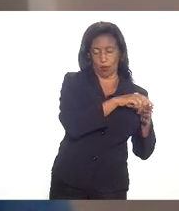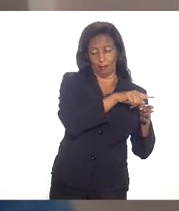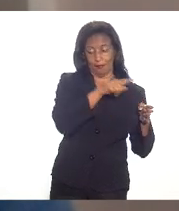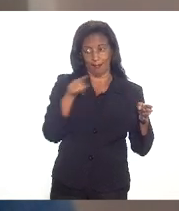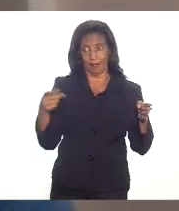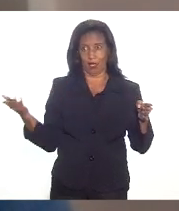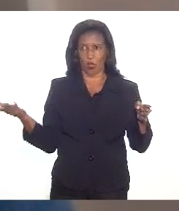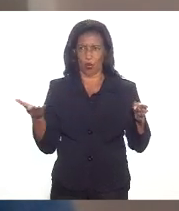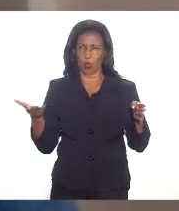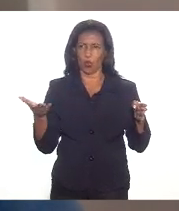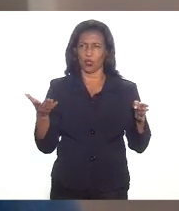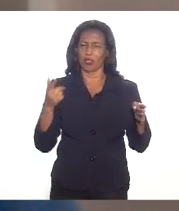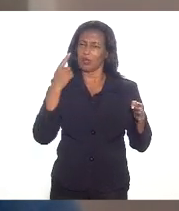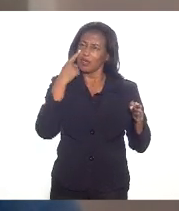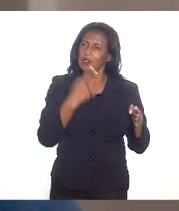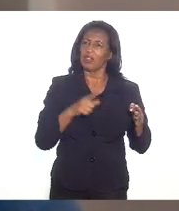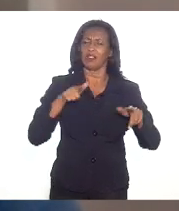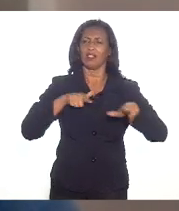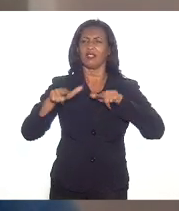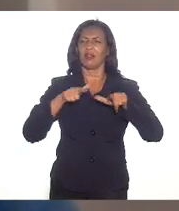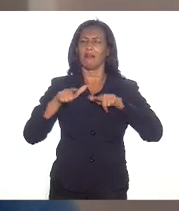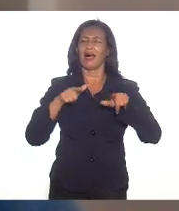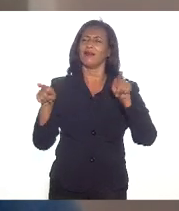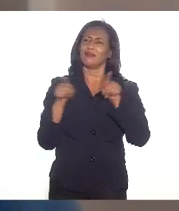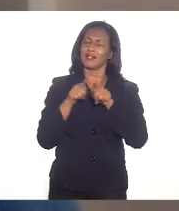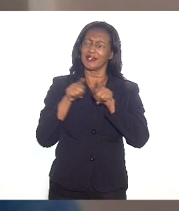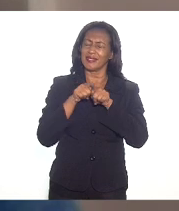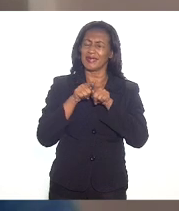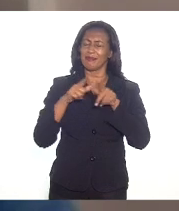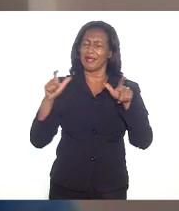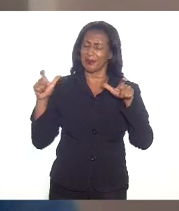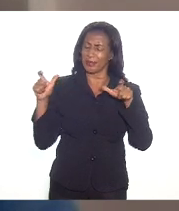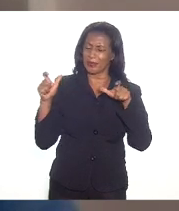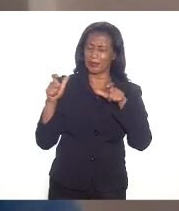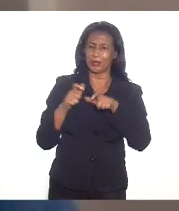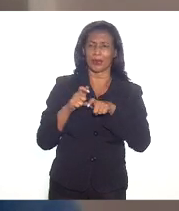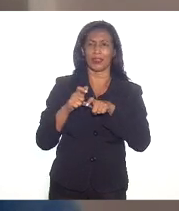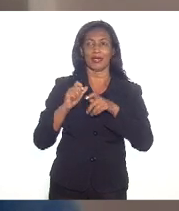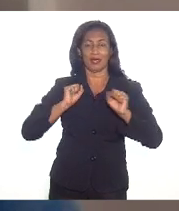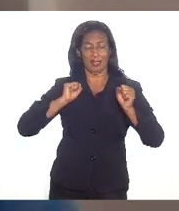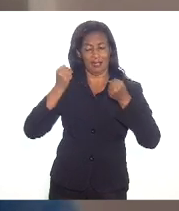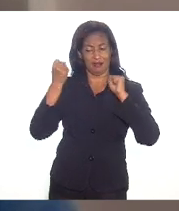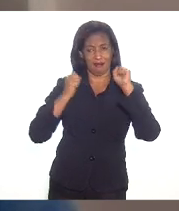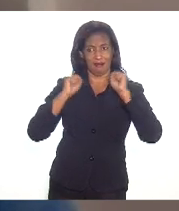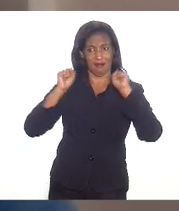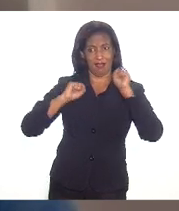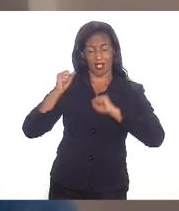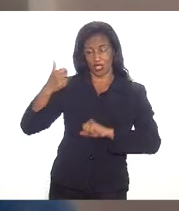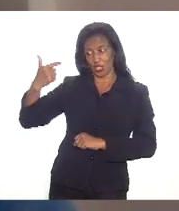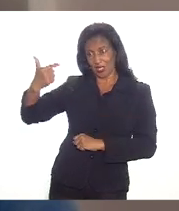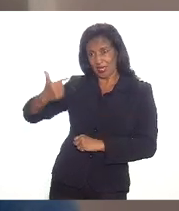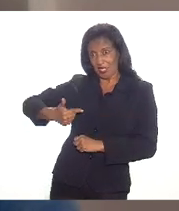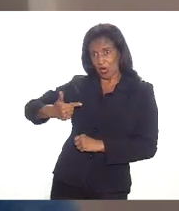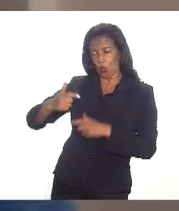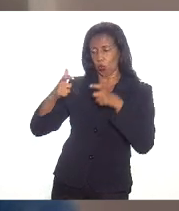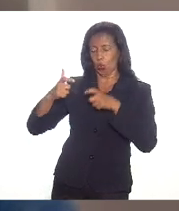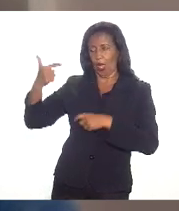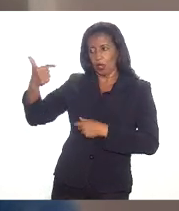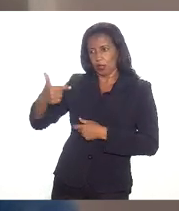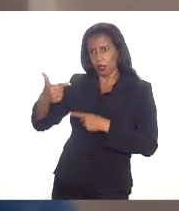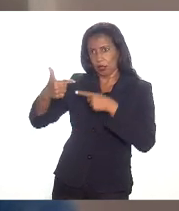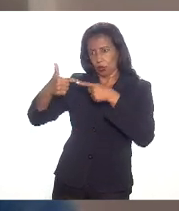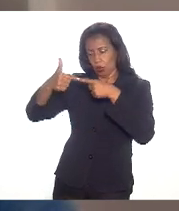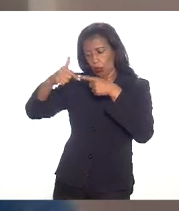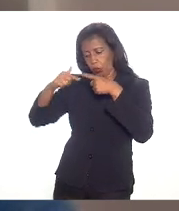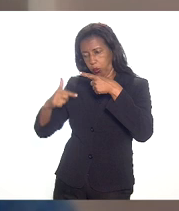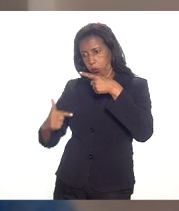unidades federativas. E no caso da indústria, né, a gente passa da segunda posição para a sexta